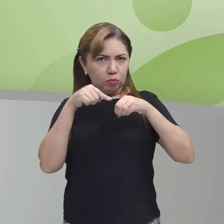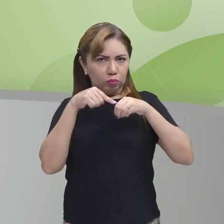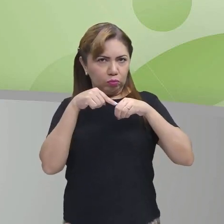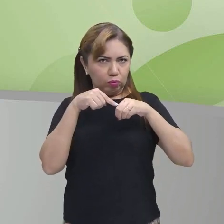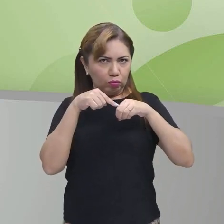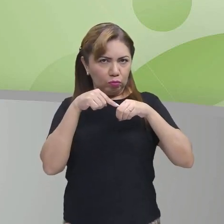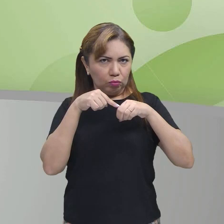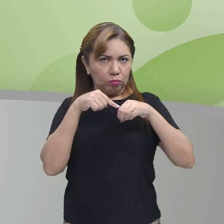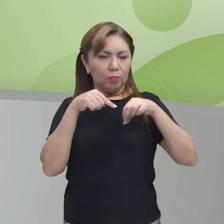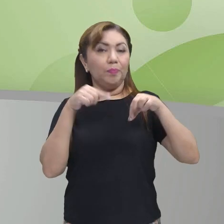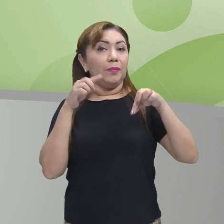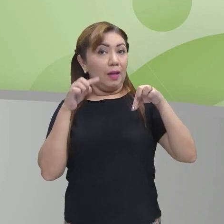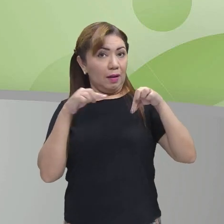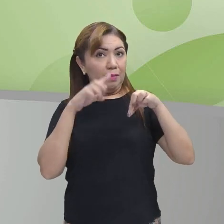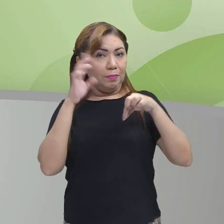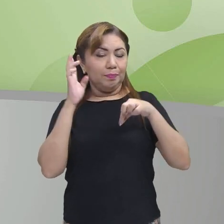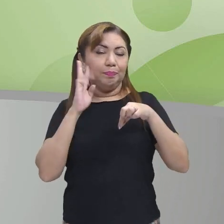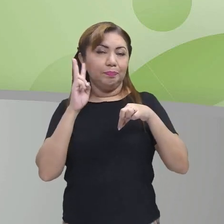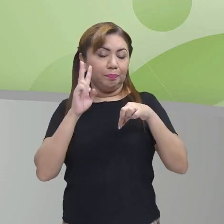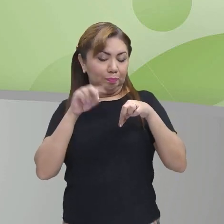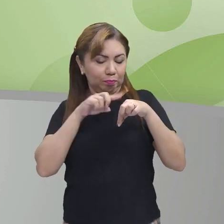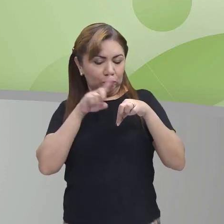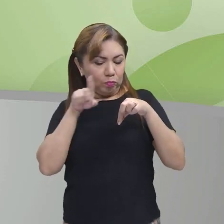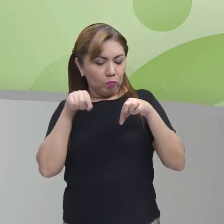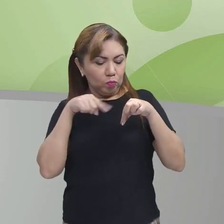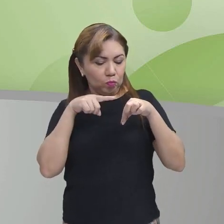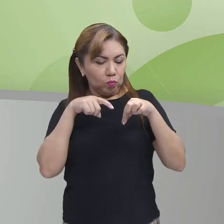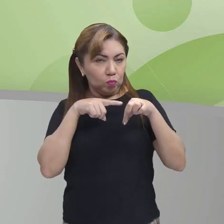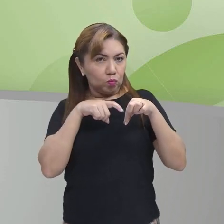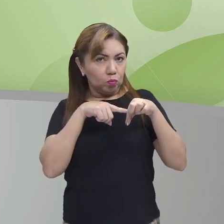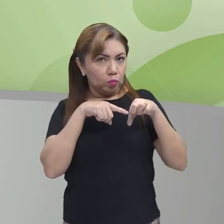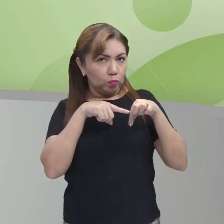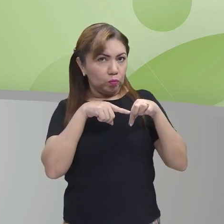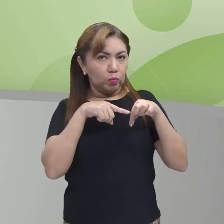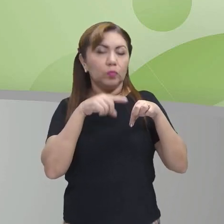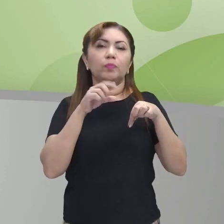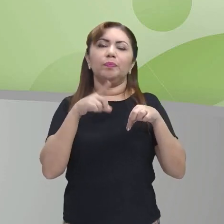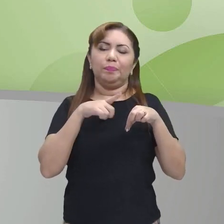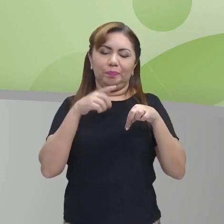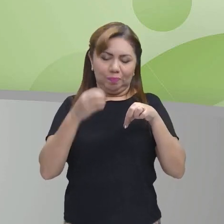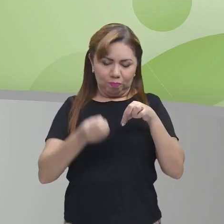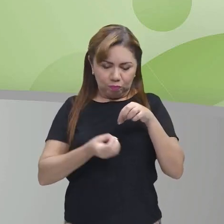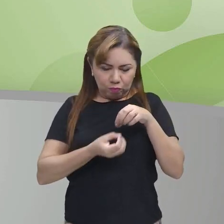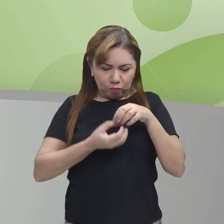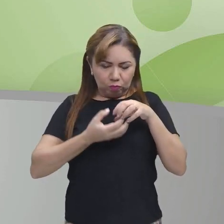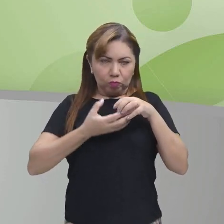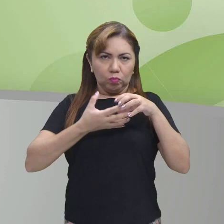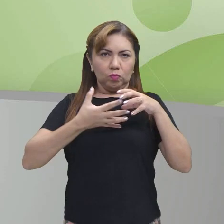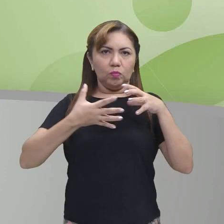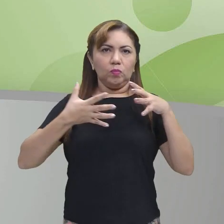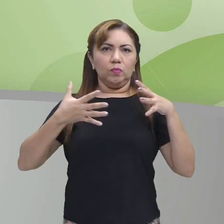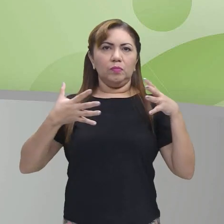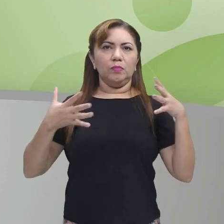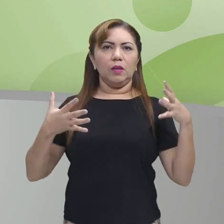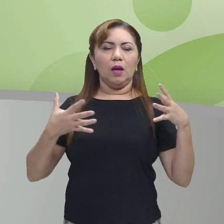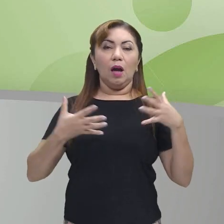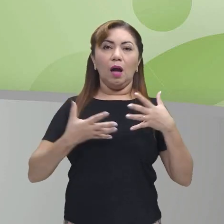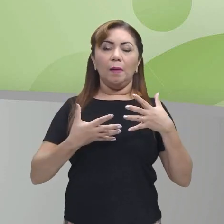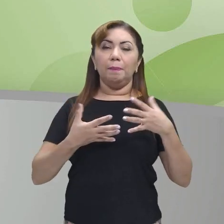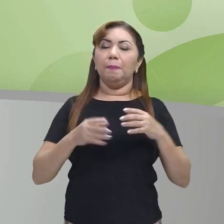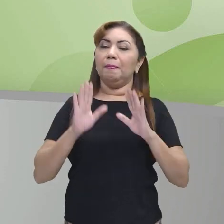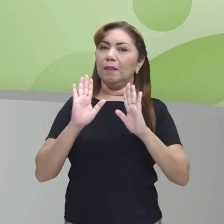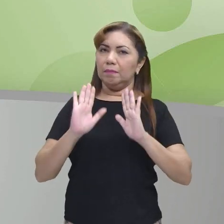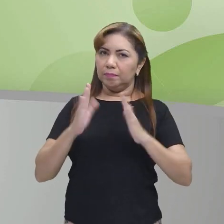uma célula que fica no útero feminino, como é uma fecundação interna, ela demora muito tempo ali guardada no útero